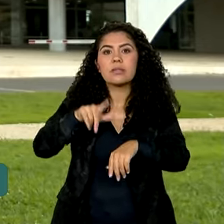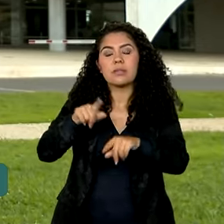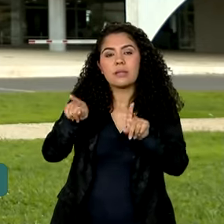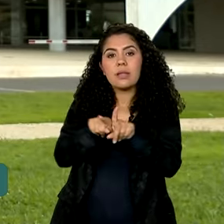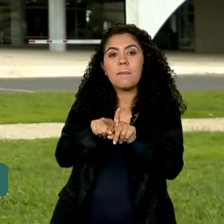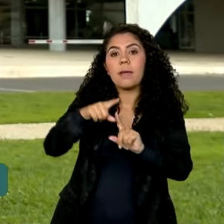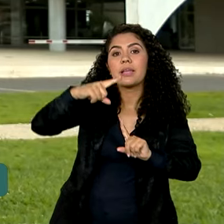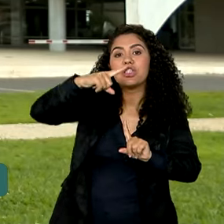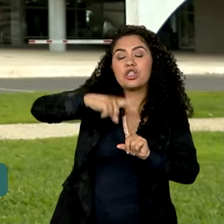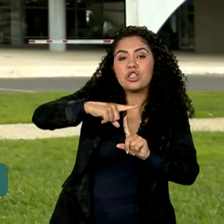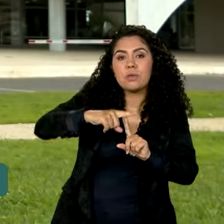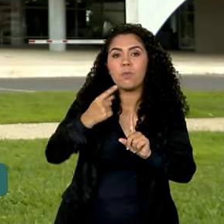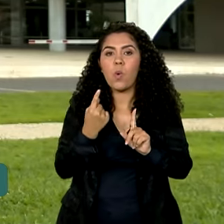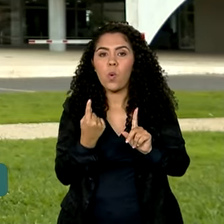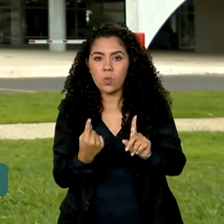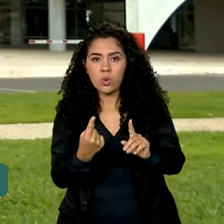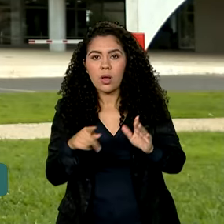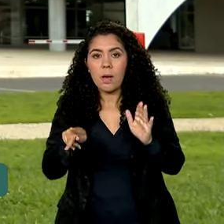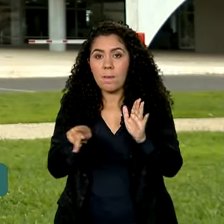safra